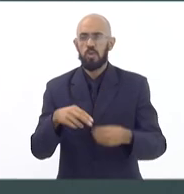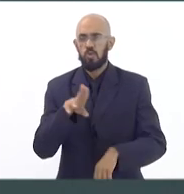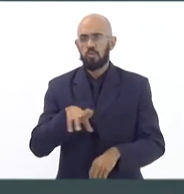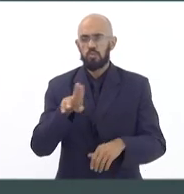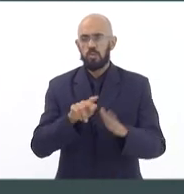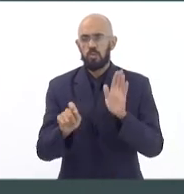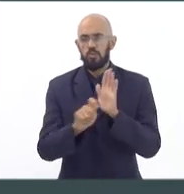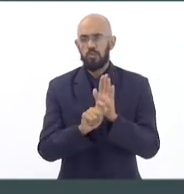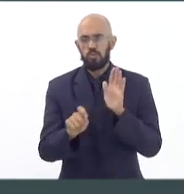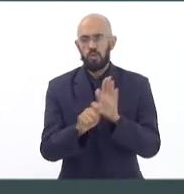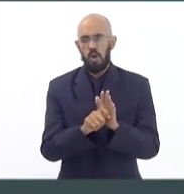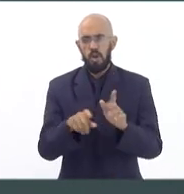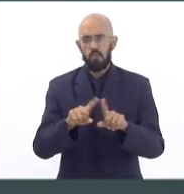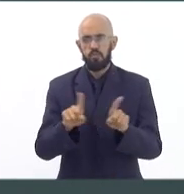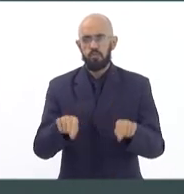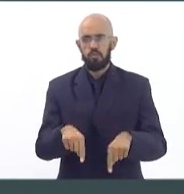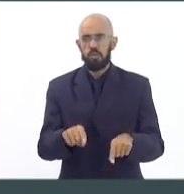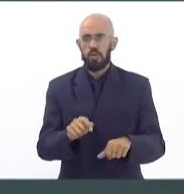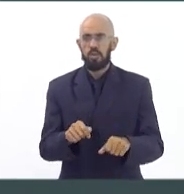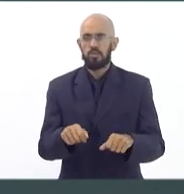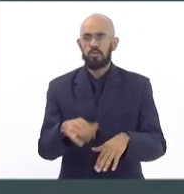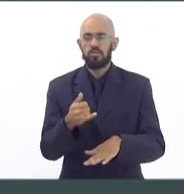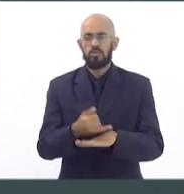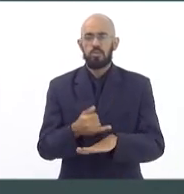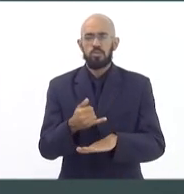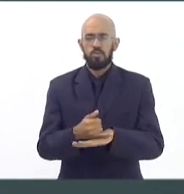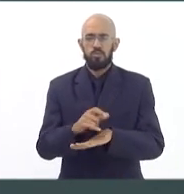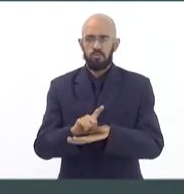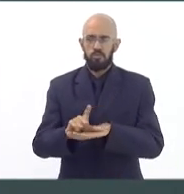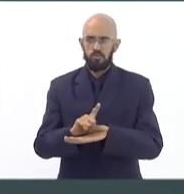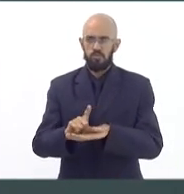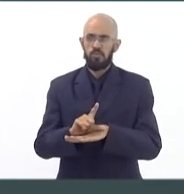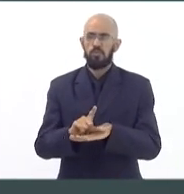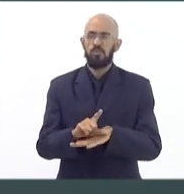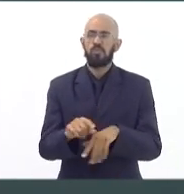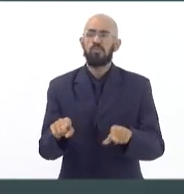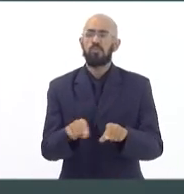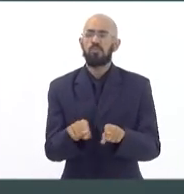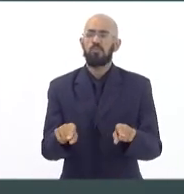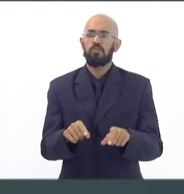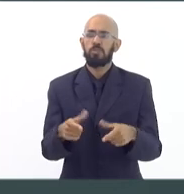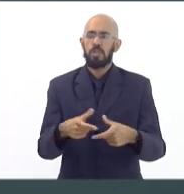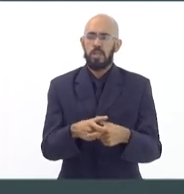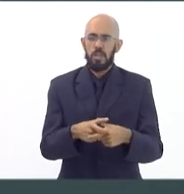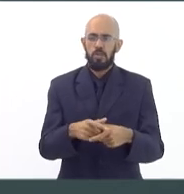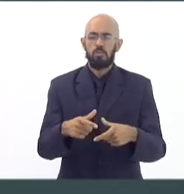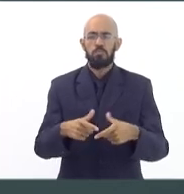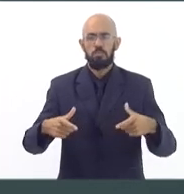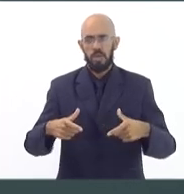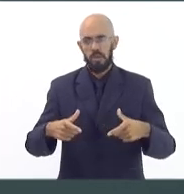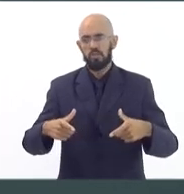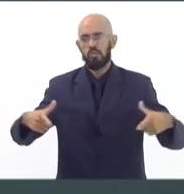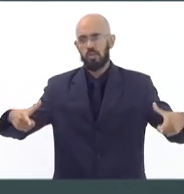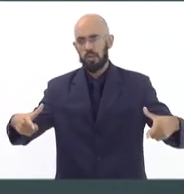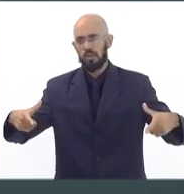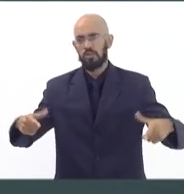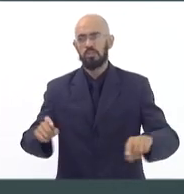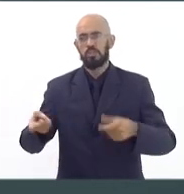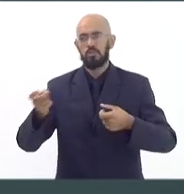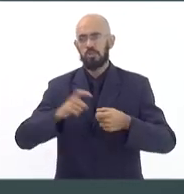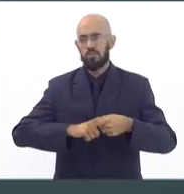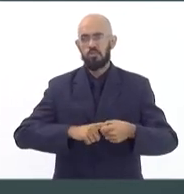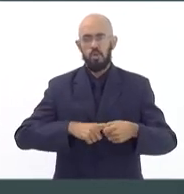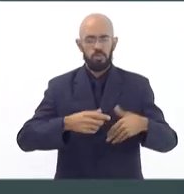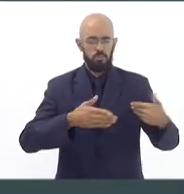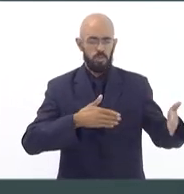funcionários vai passa o ferro velho pequeno passa para recicladora e Ferroviários médio porte grande reciclador esse material volta para a indústria